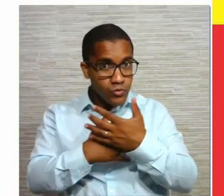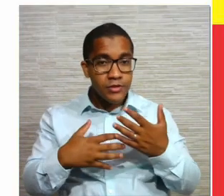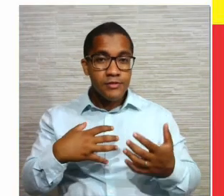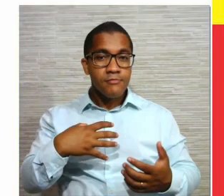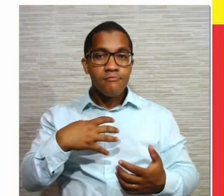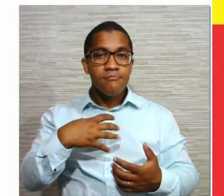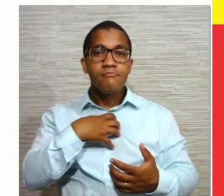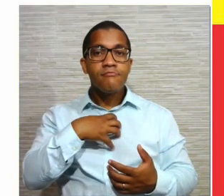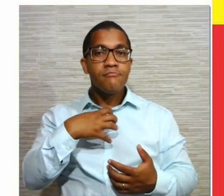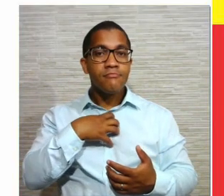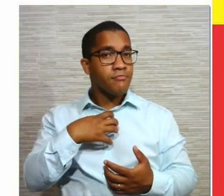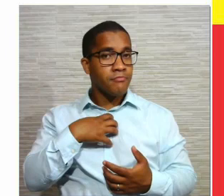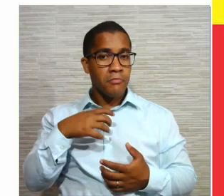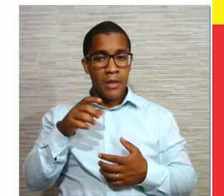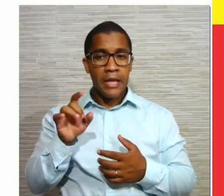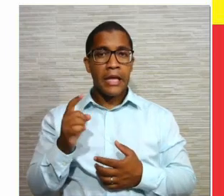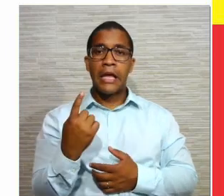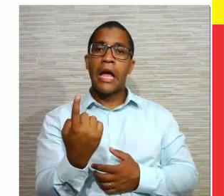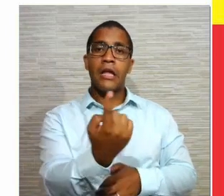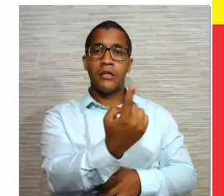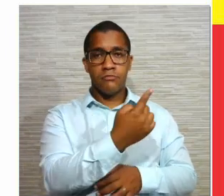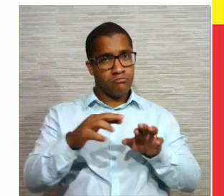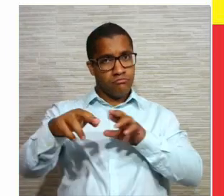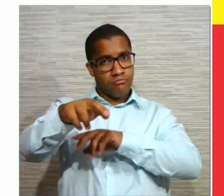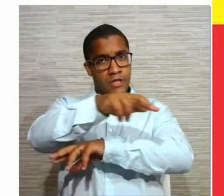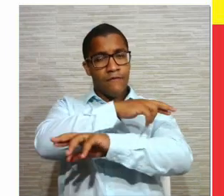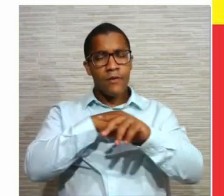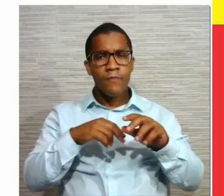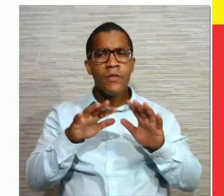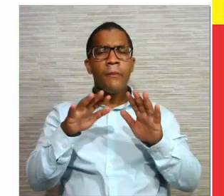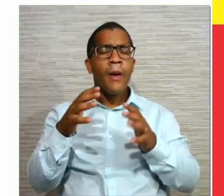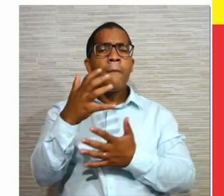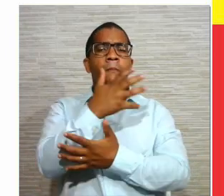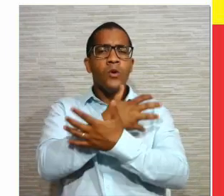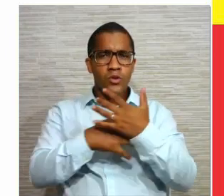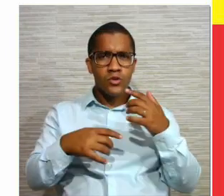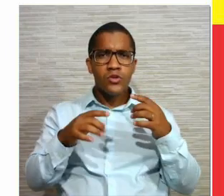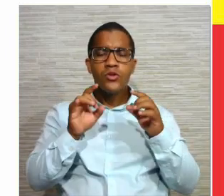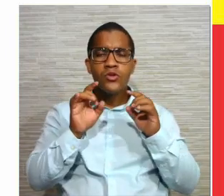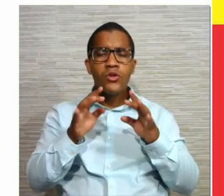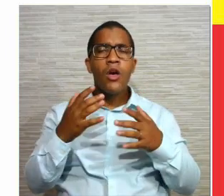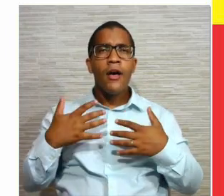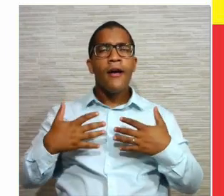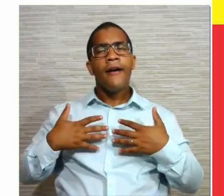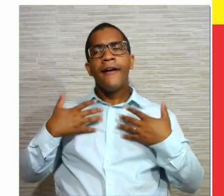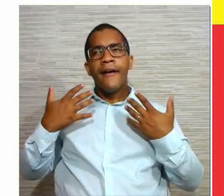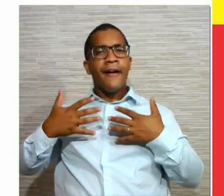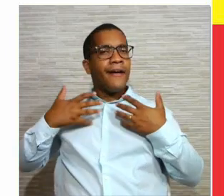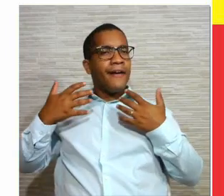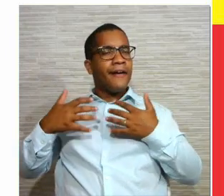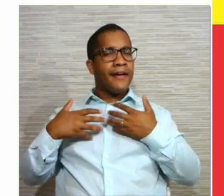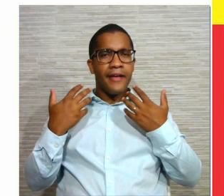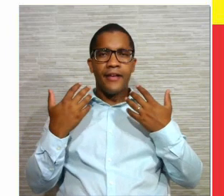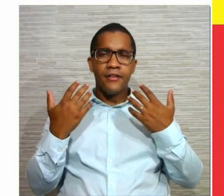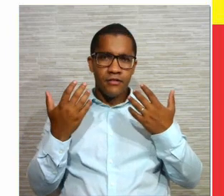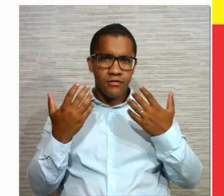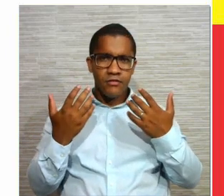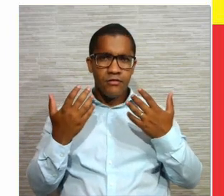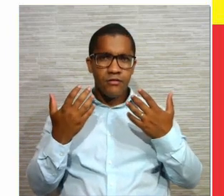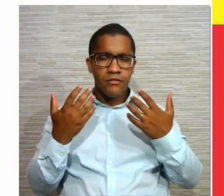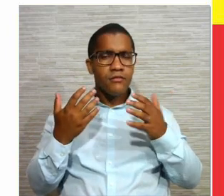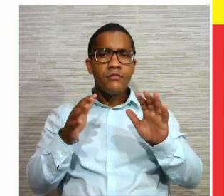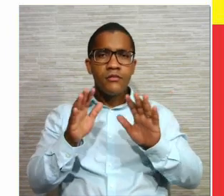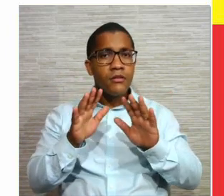a música ela não vai ser só usada para entreter, não. Então ela vai ser usada em vários momentos. Como também a música vai ser usada